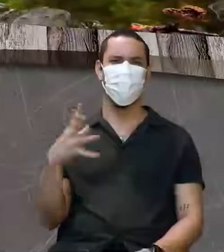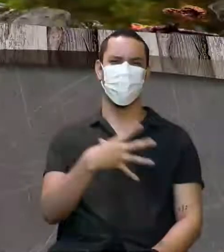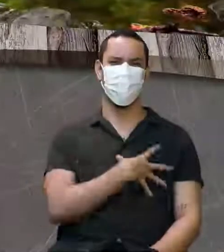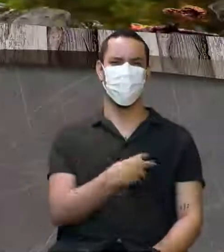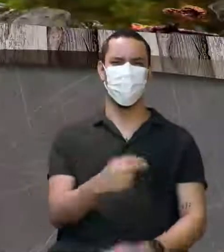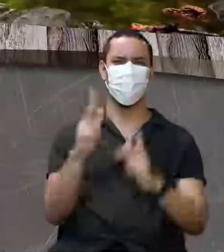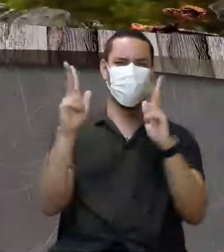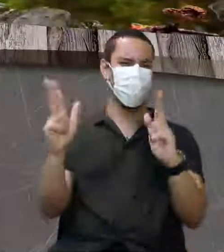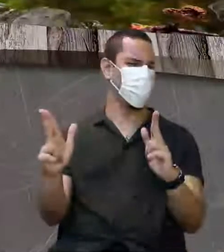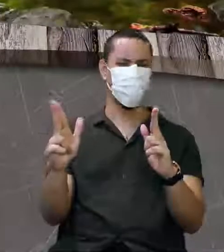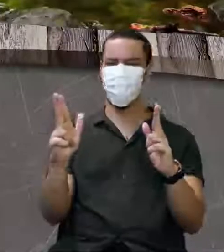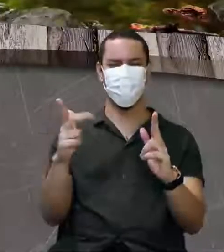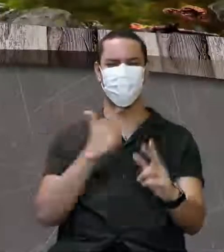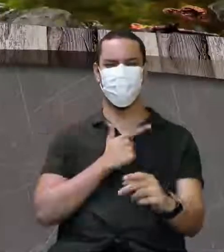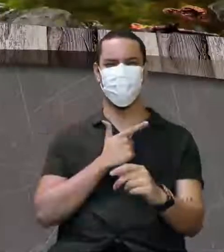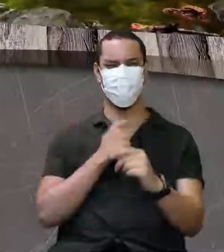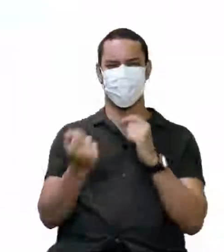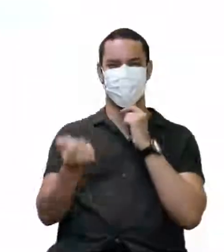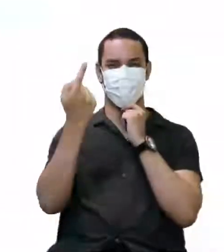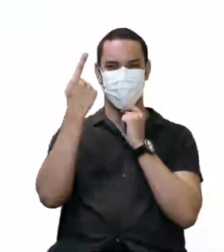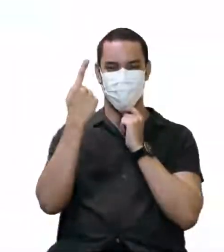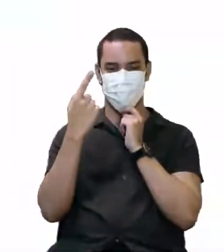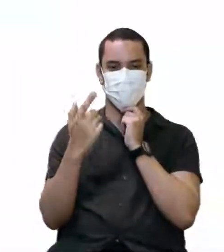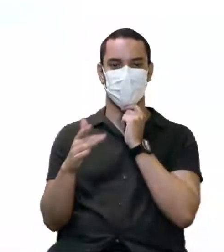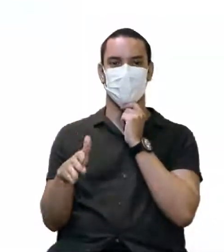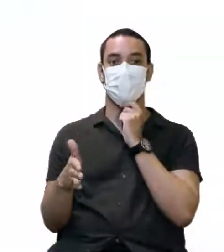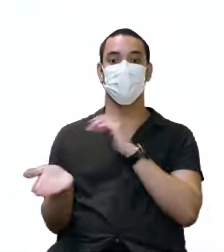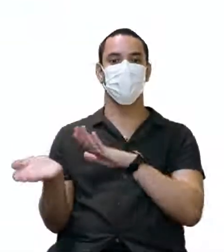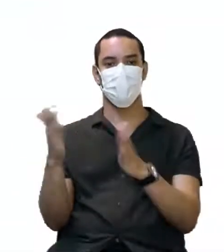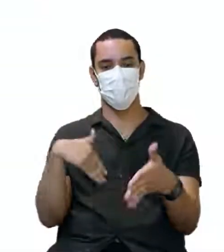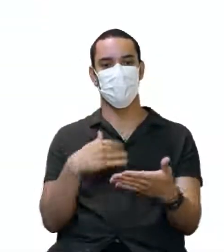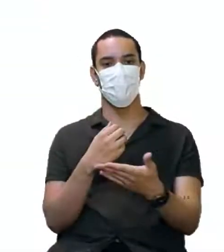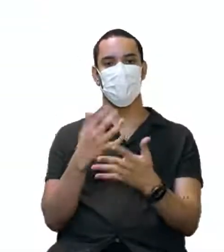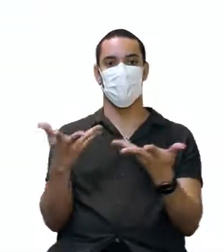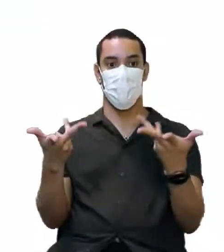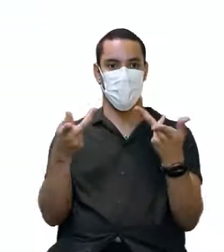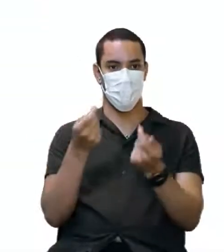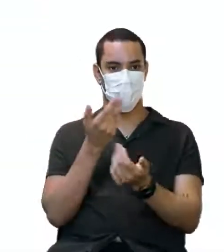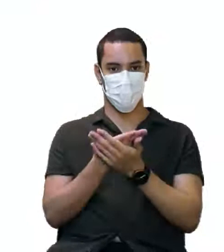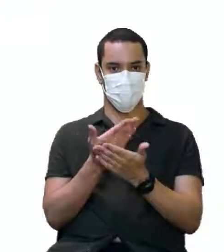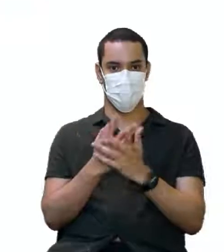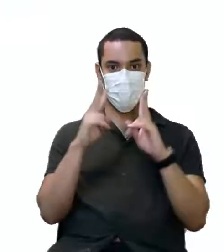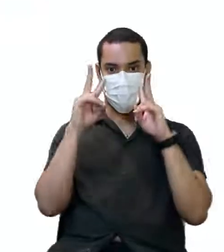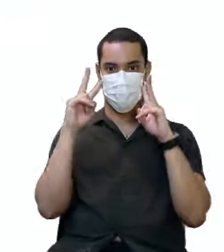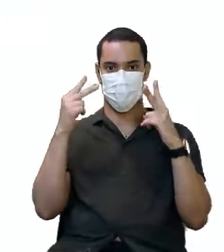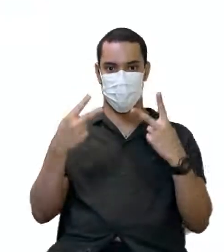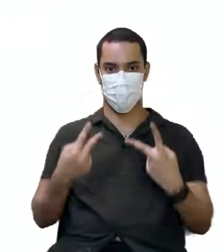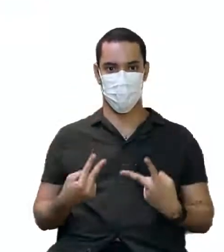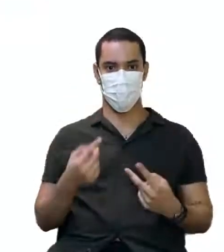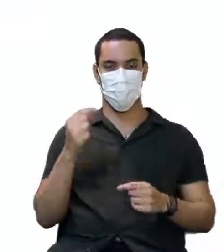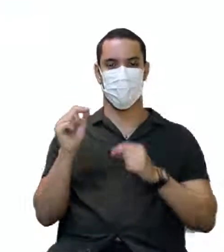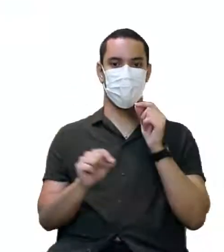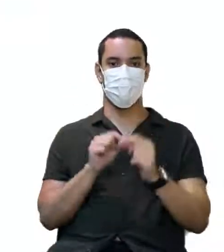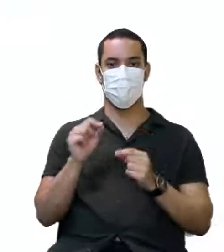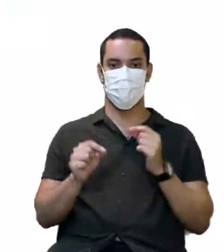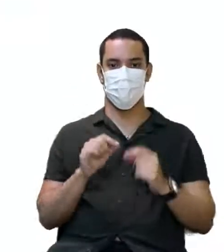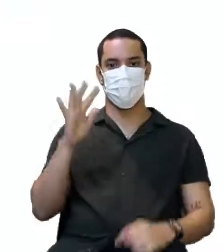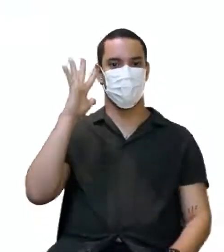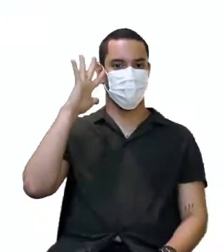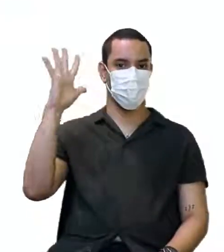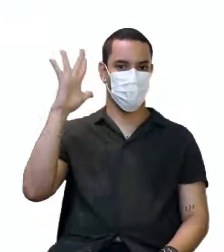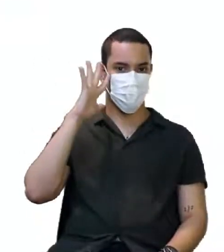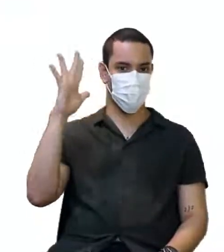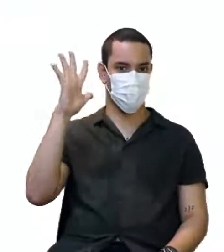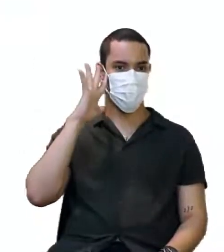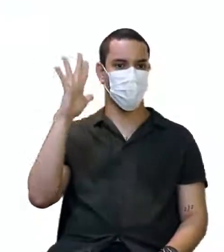bom? Vamos lá continuar? Então, pra habilidade da aula de hoje. Reconhecer as teorias evolutivas e